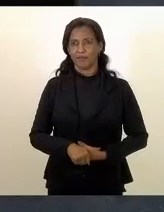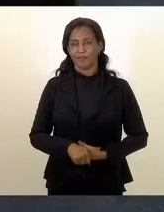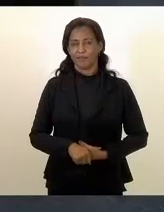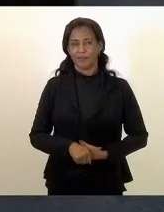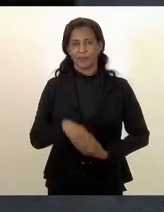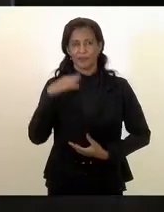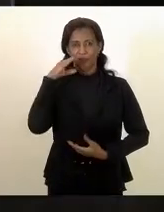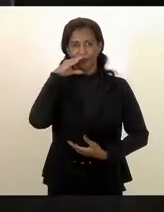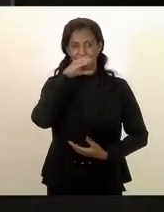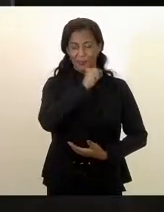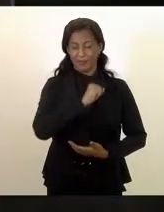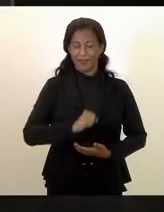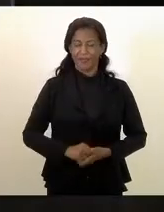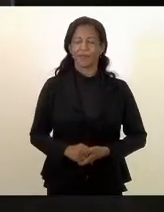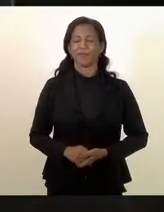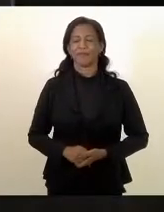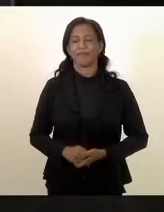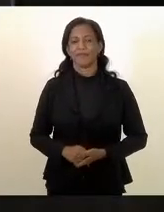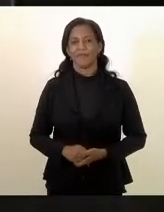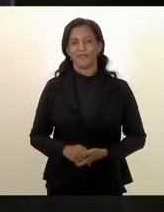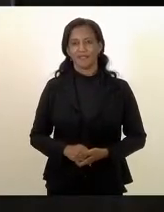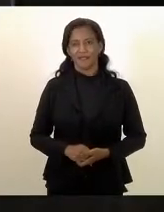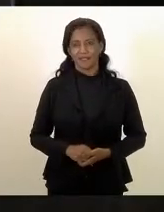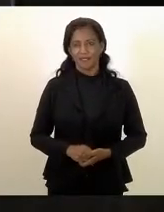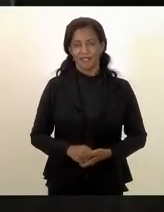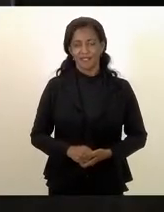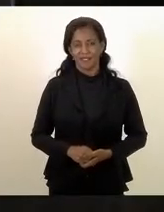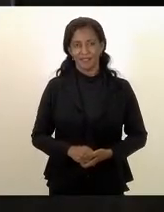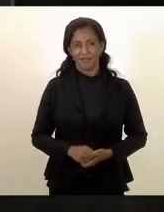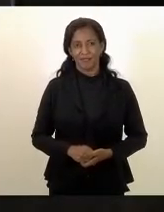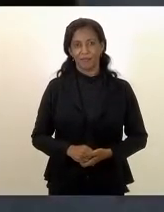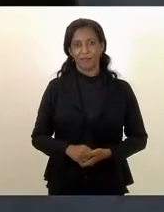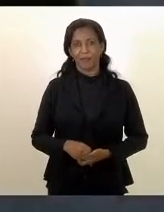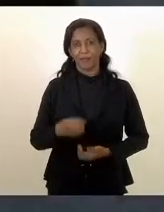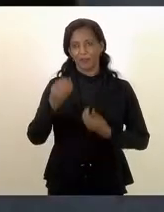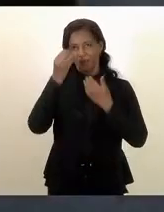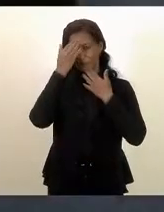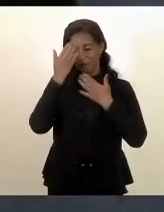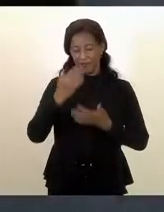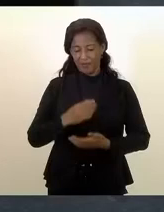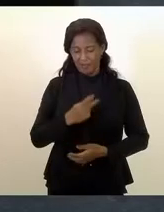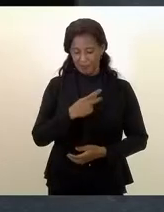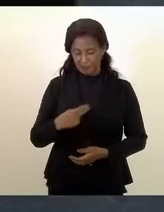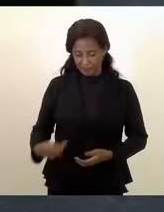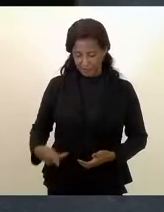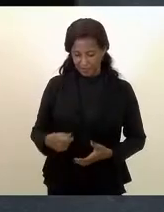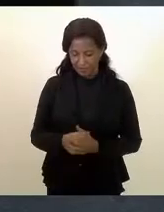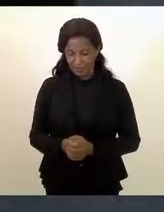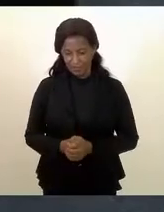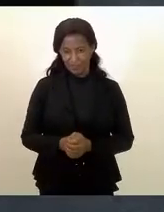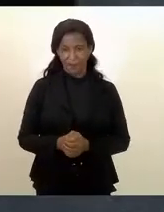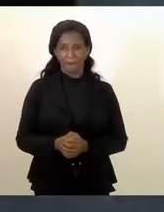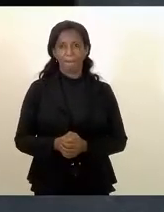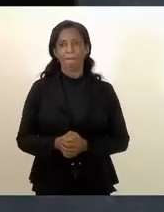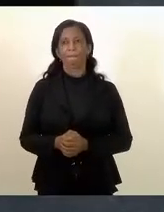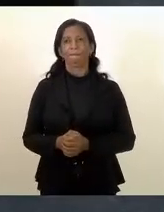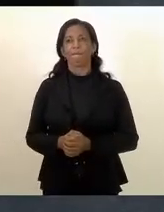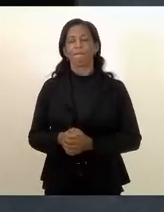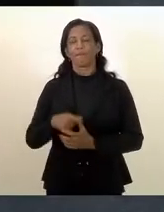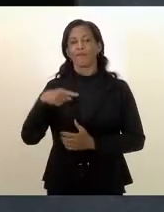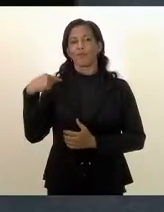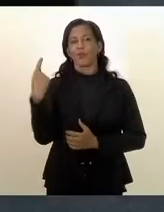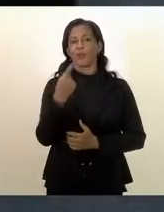segundos 30 segundos concedido para a vossa excelência muito obrigado presidente é notório que é notório que o nosso